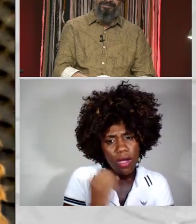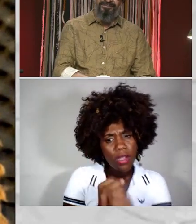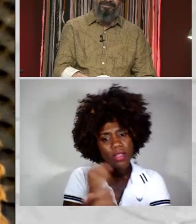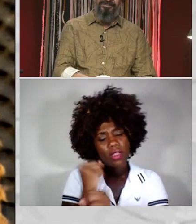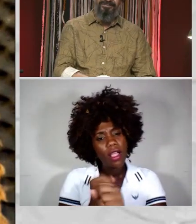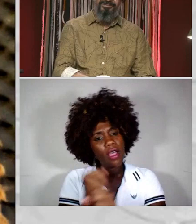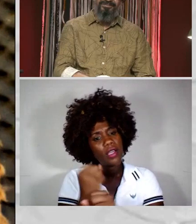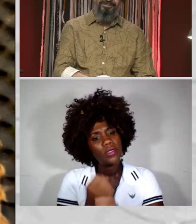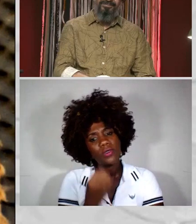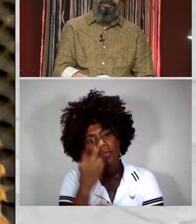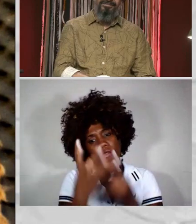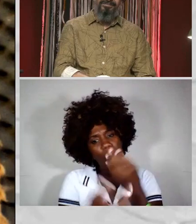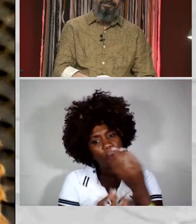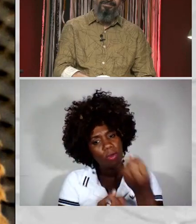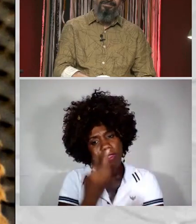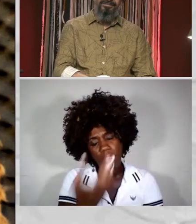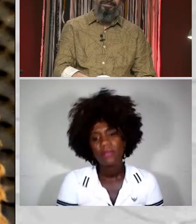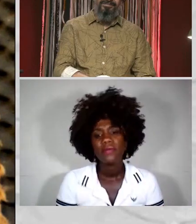contada.